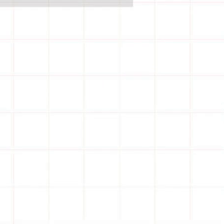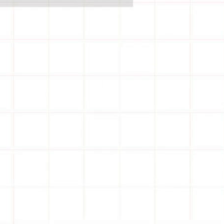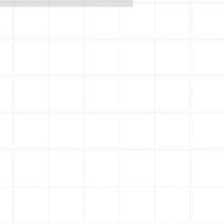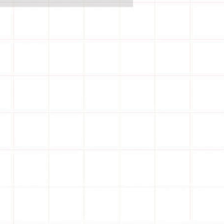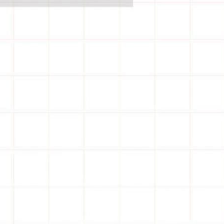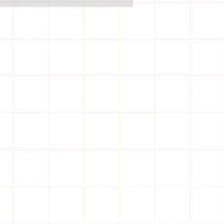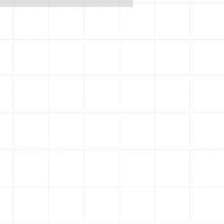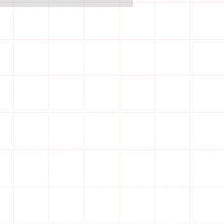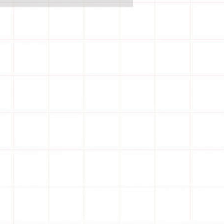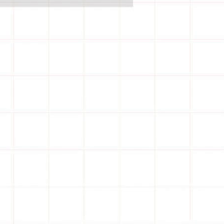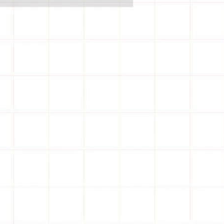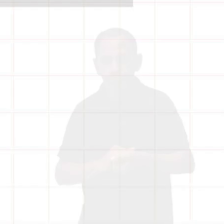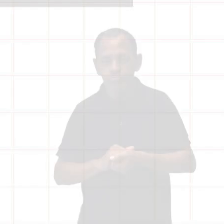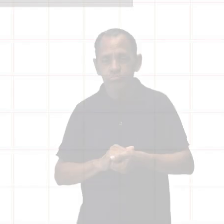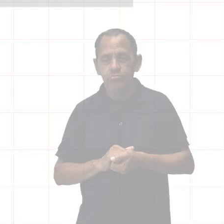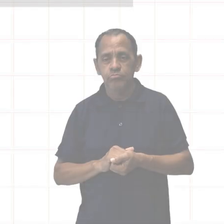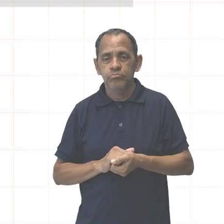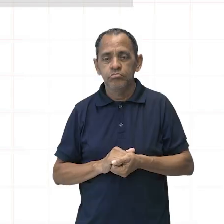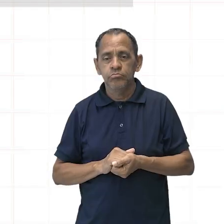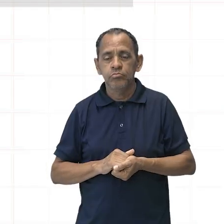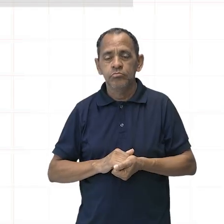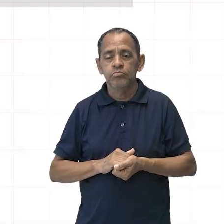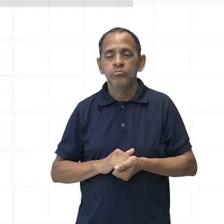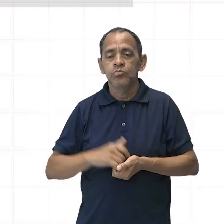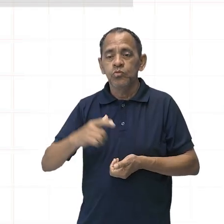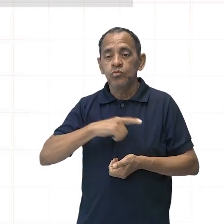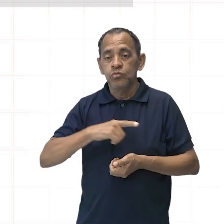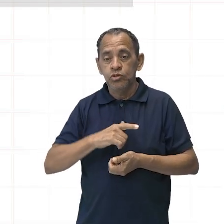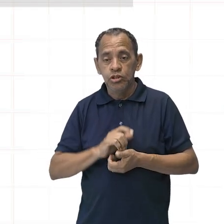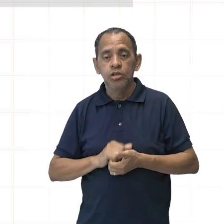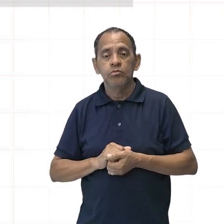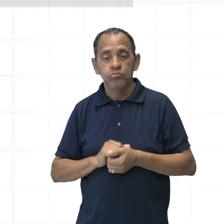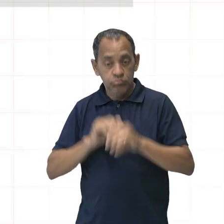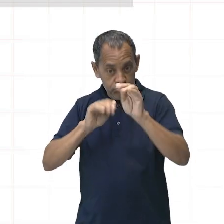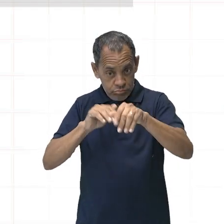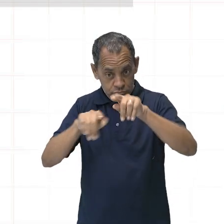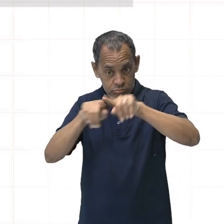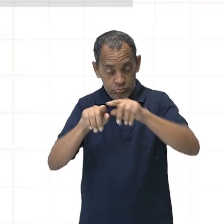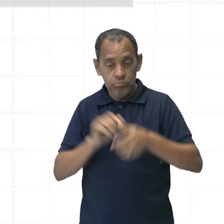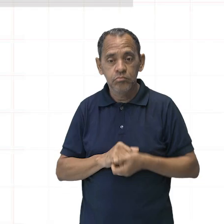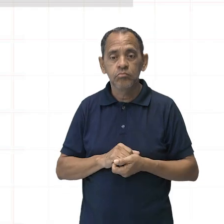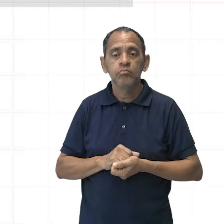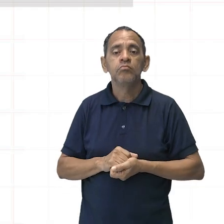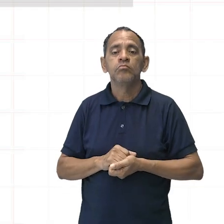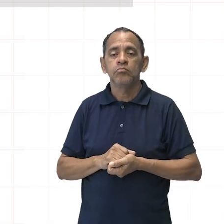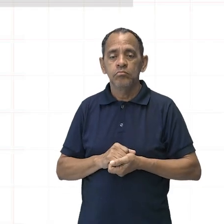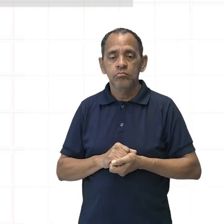Sérvia. A Rússia vai apoiar a Sérvia e a Alemanha